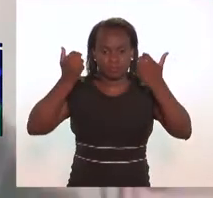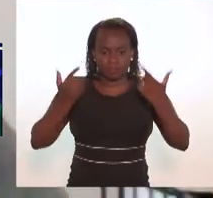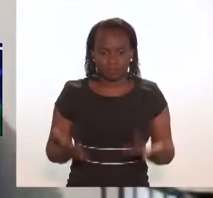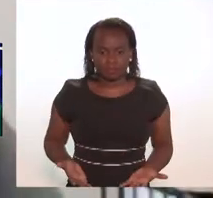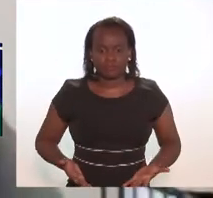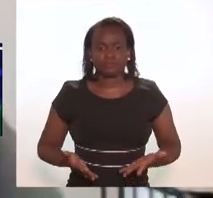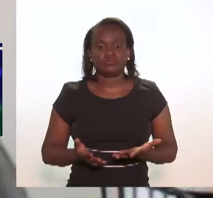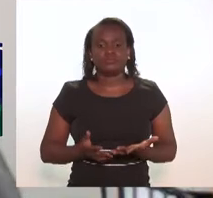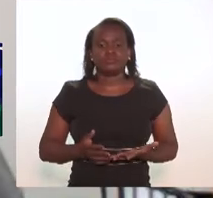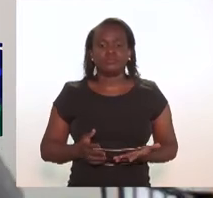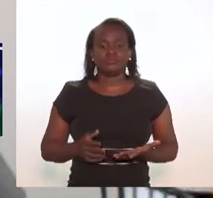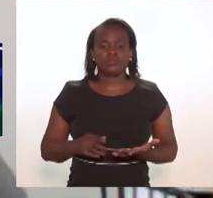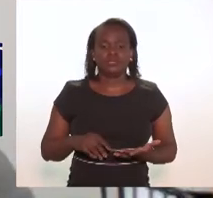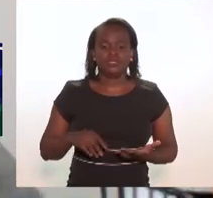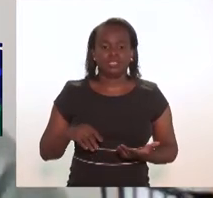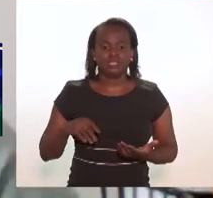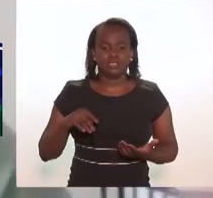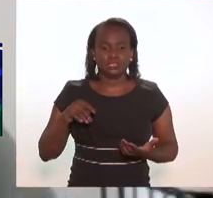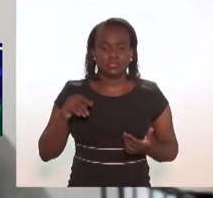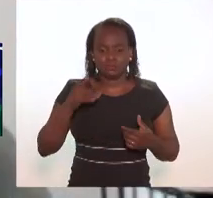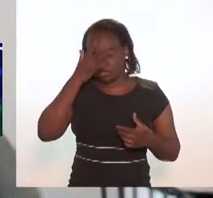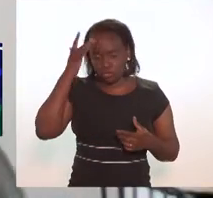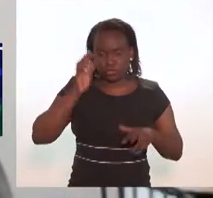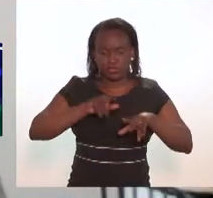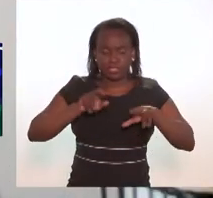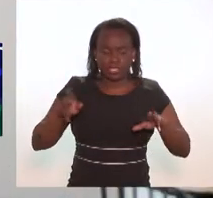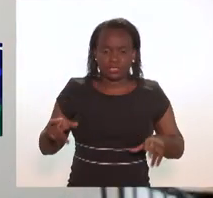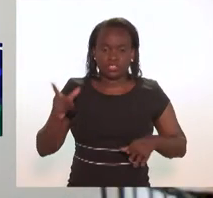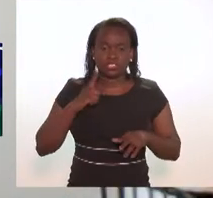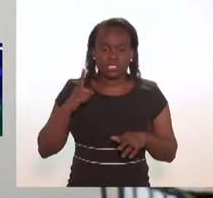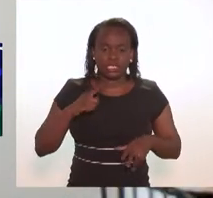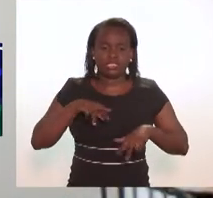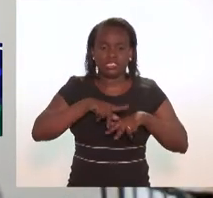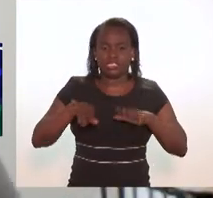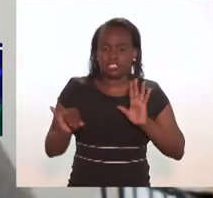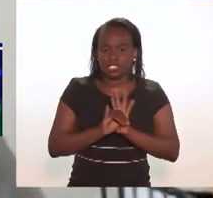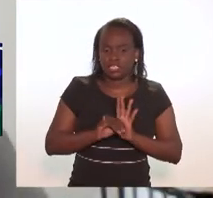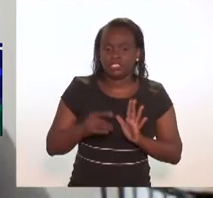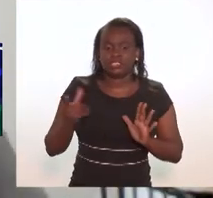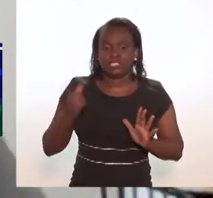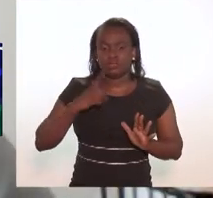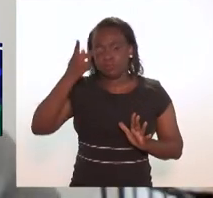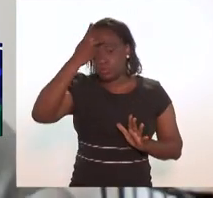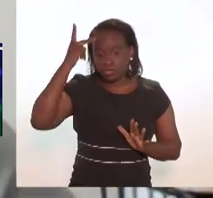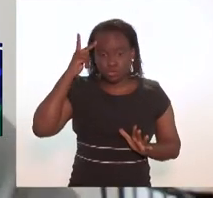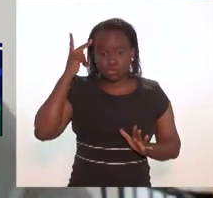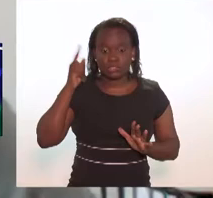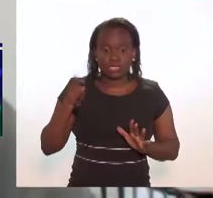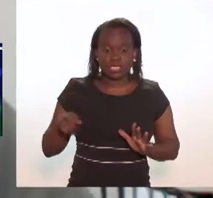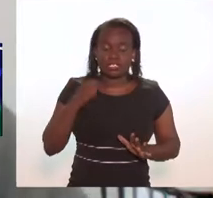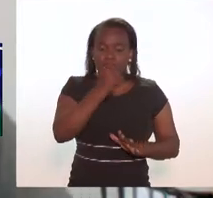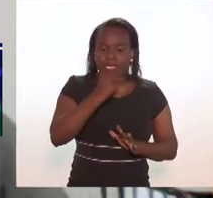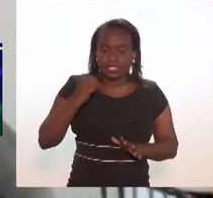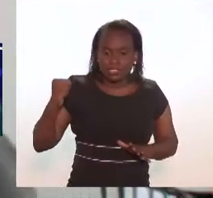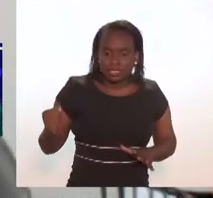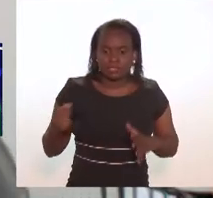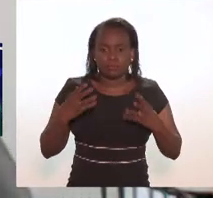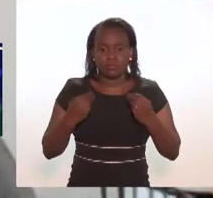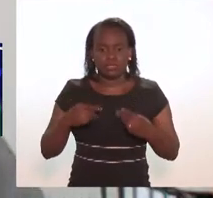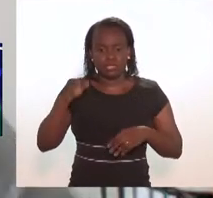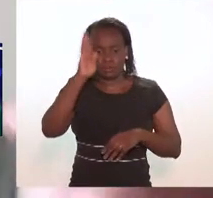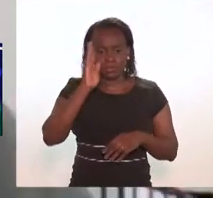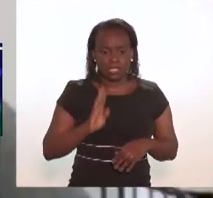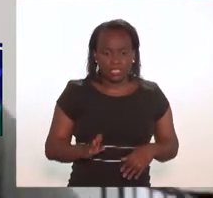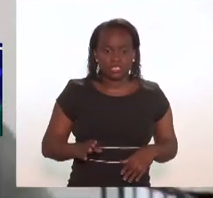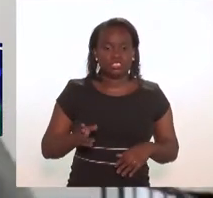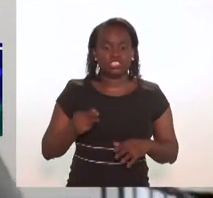se consideram binárias, que trazem uma questão sobre a sua identidade de gênero e que são pessoas que são assassinadas no nosso país de